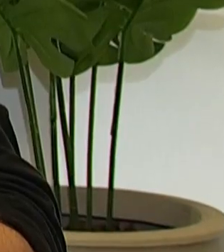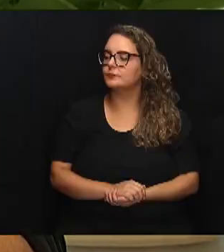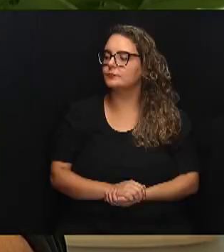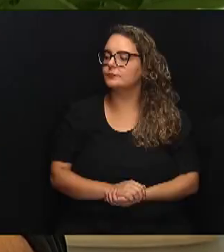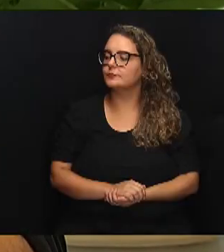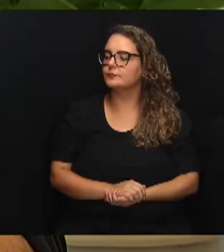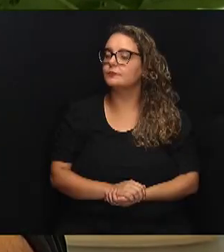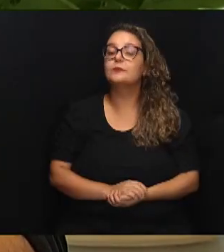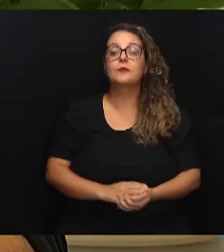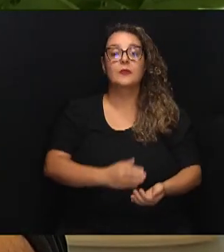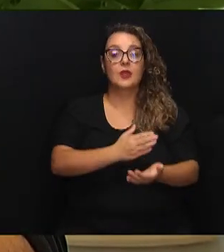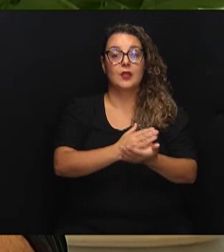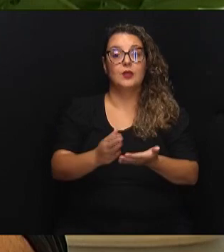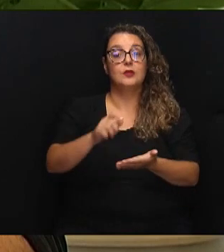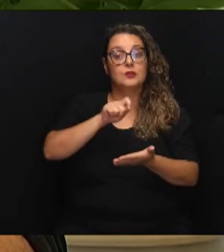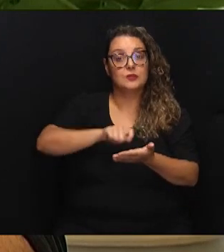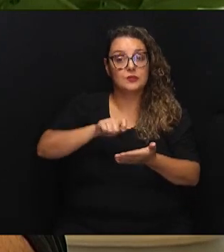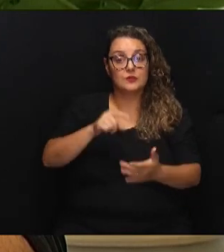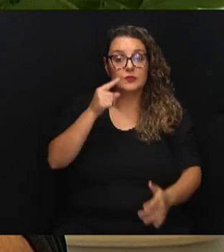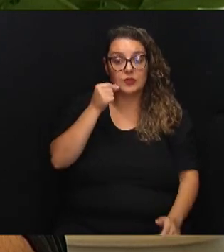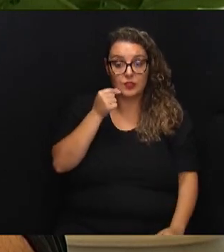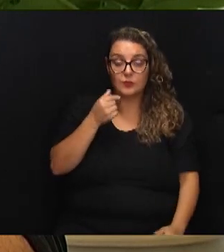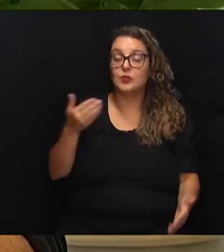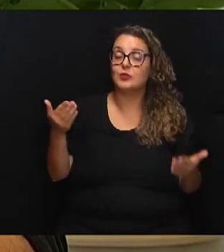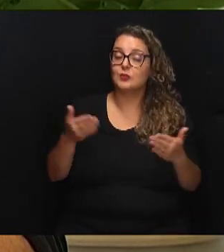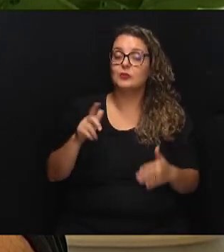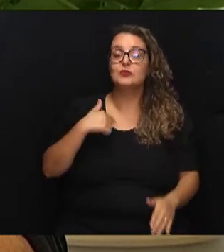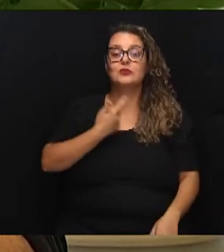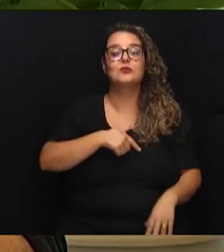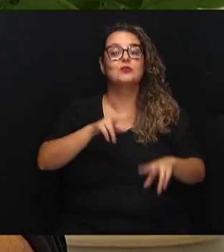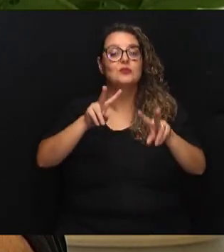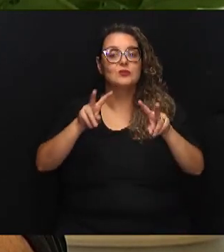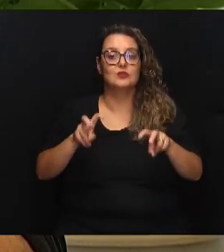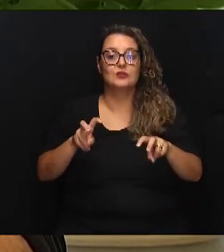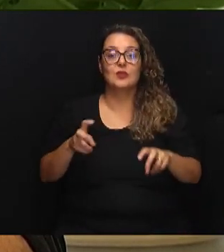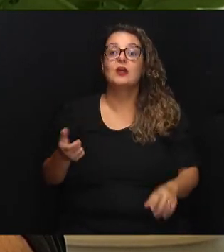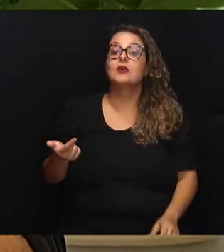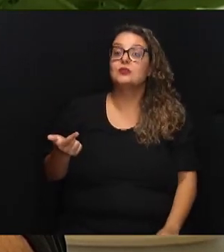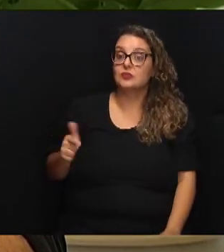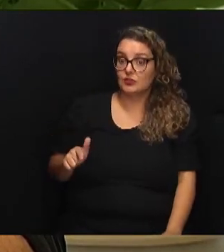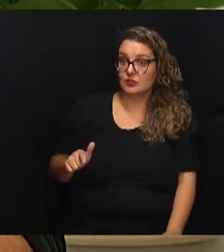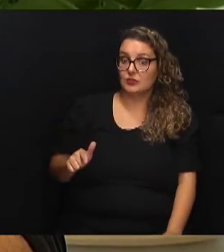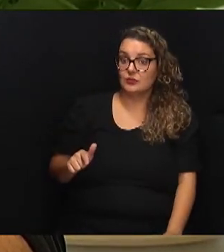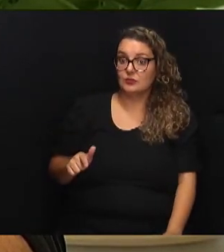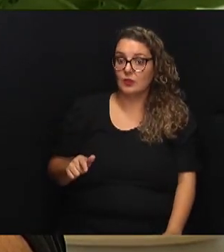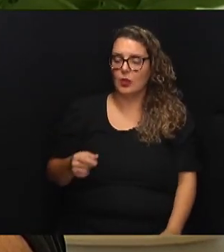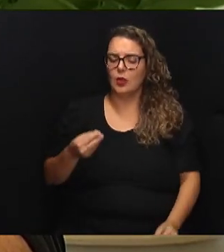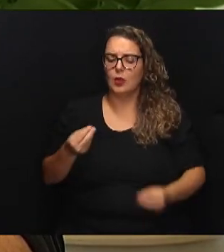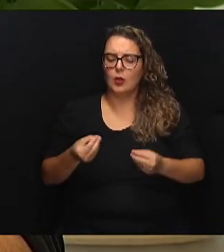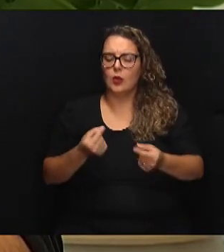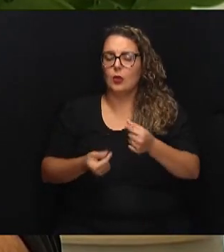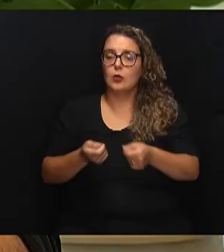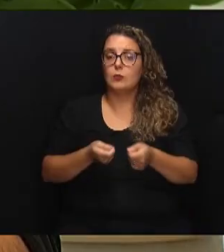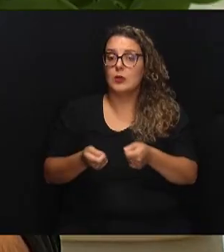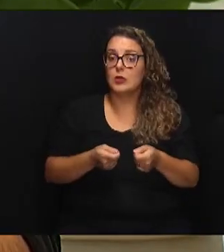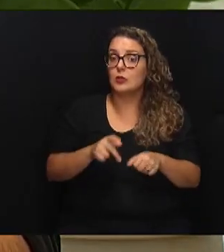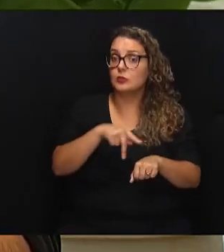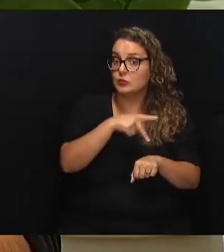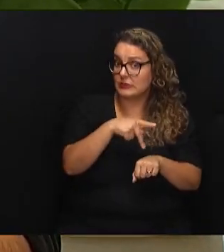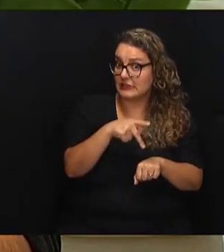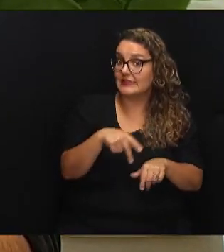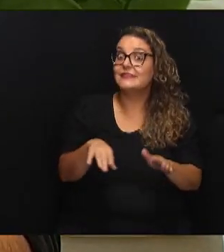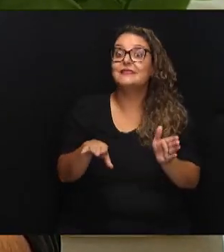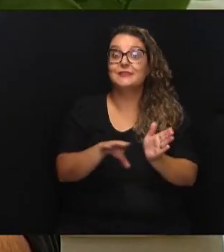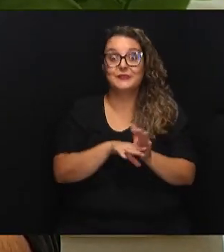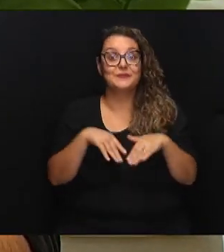Está começando mais um Na Ponta do Lápis e hoje o nosso tema é novamente sobre como economizar na Páscoa, que está chegando,